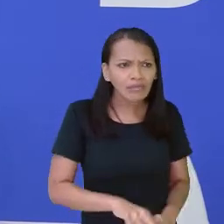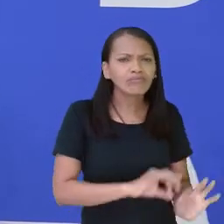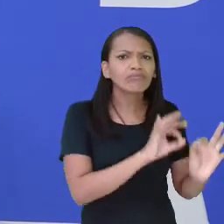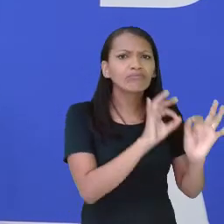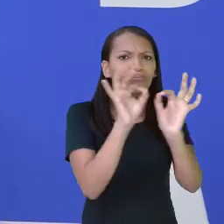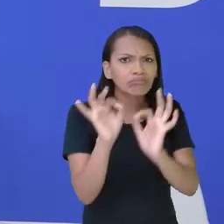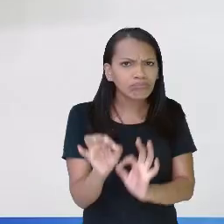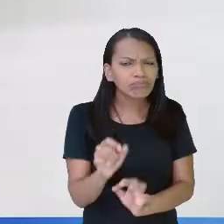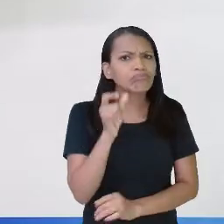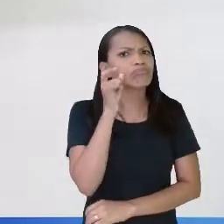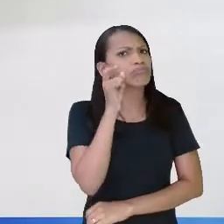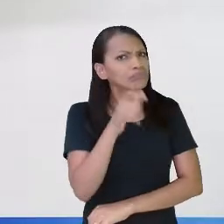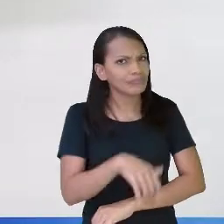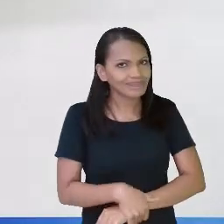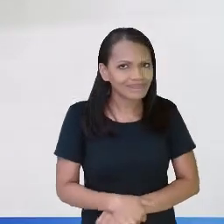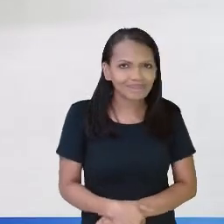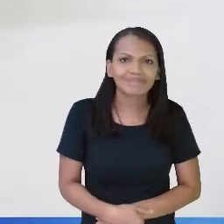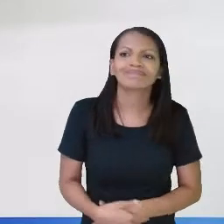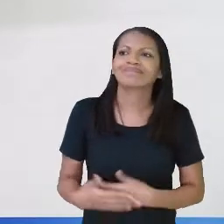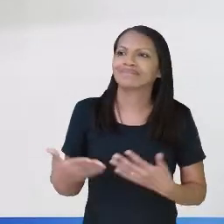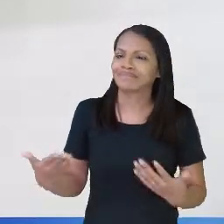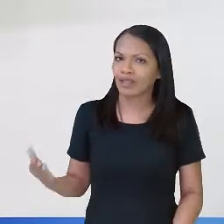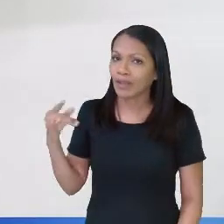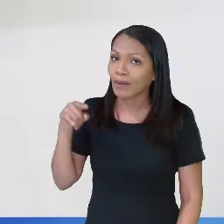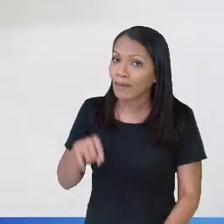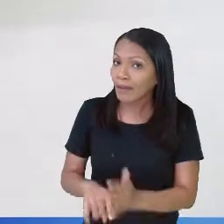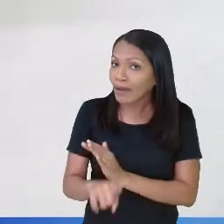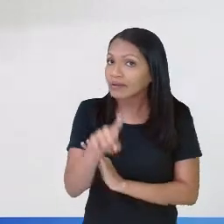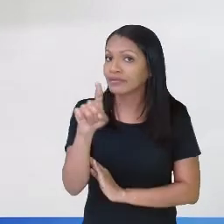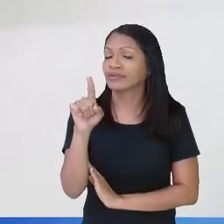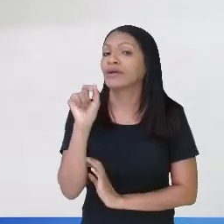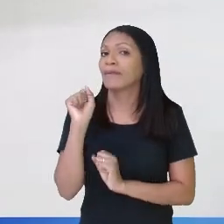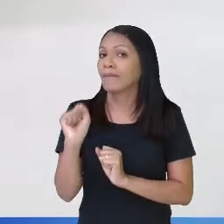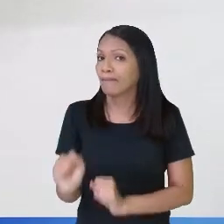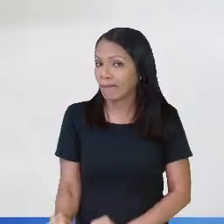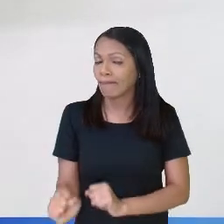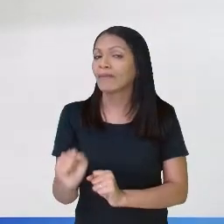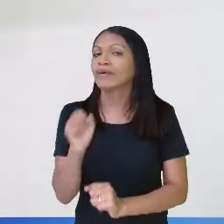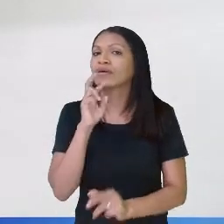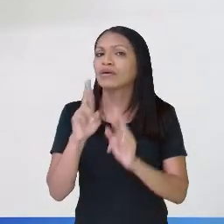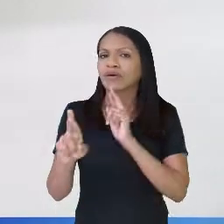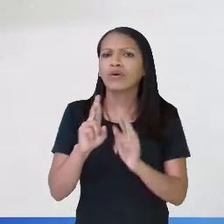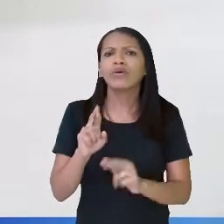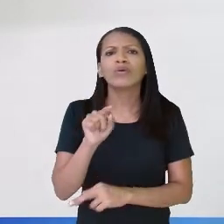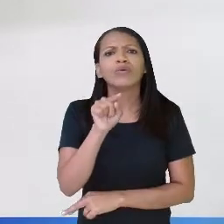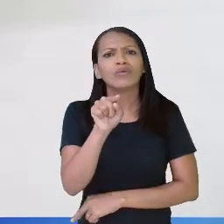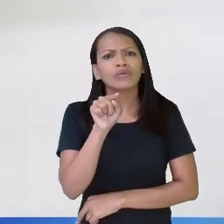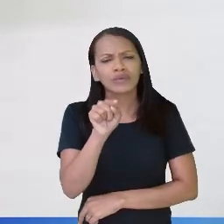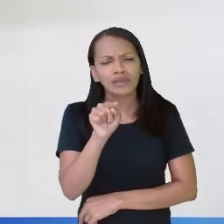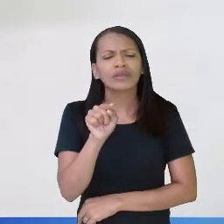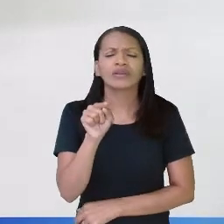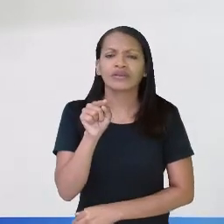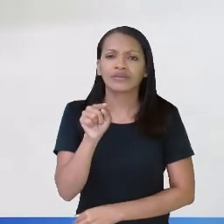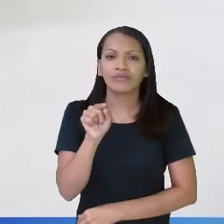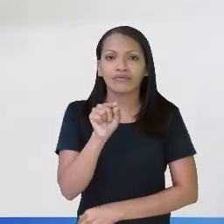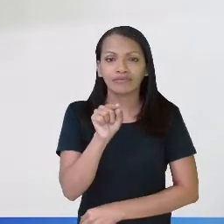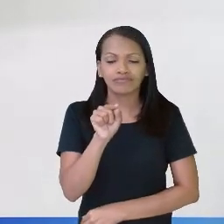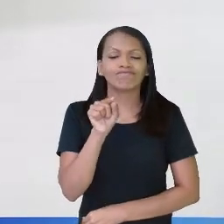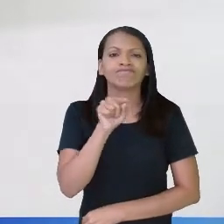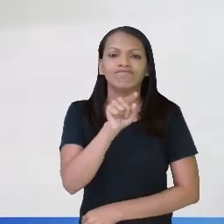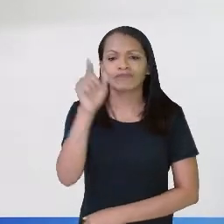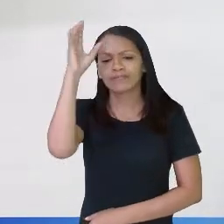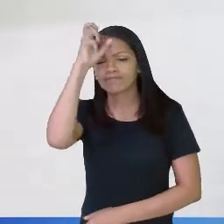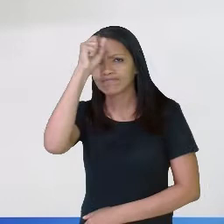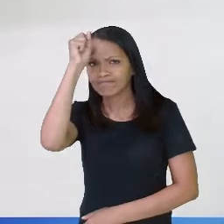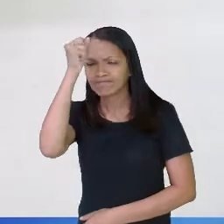atenção. Professora Kedma já lançou uma pergunta que você pode responder no chat. O que você aprendeu na aula passada? Professora,